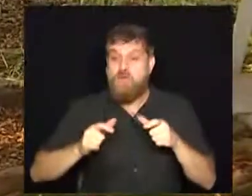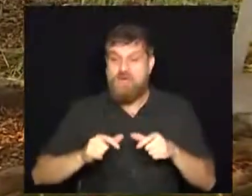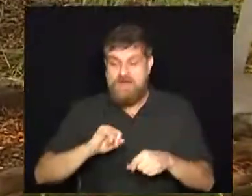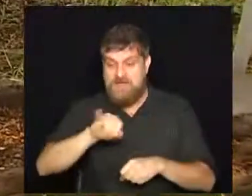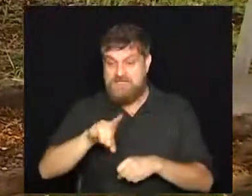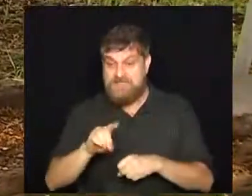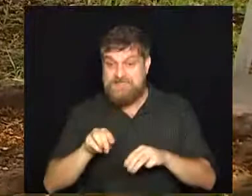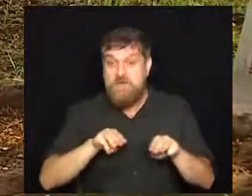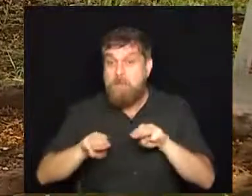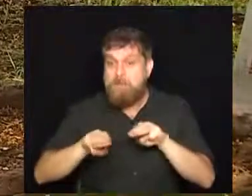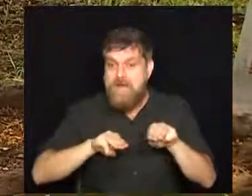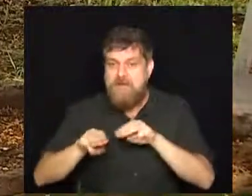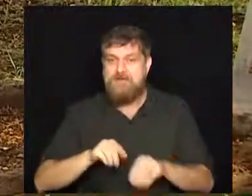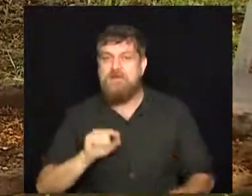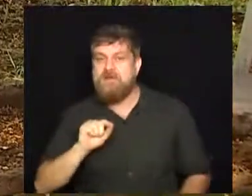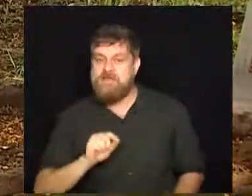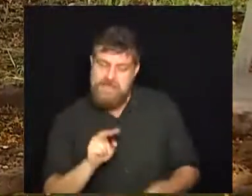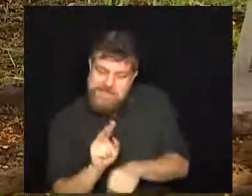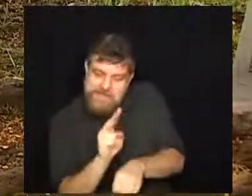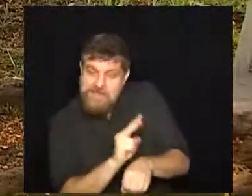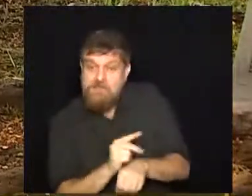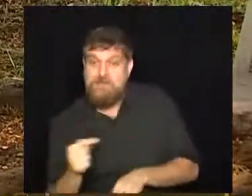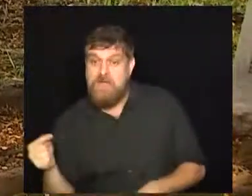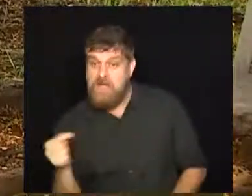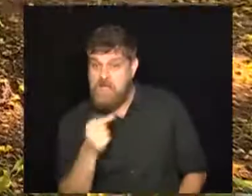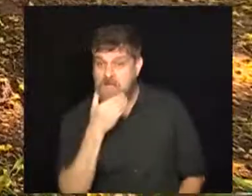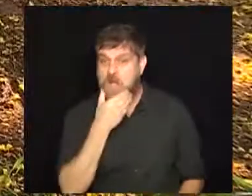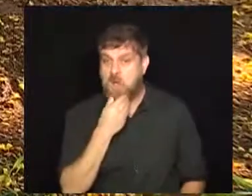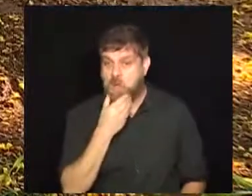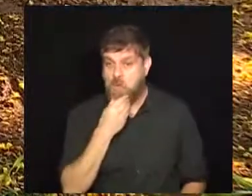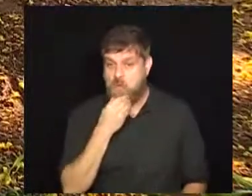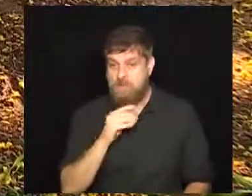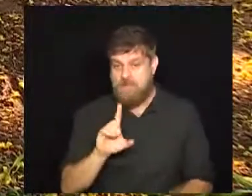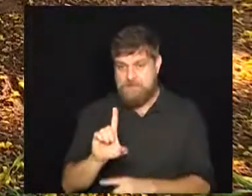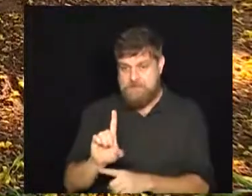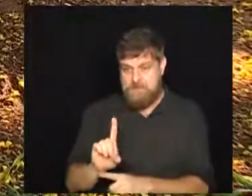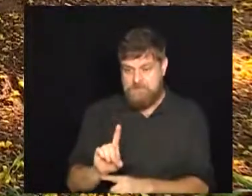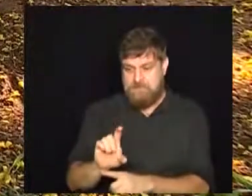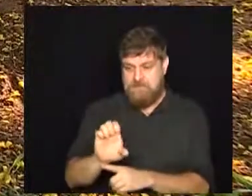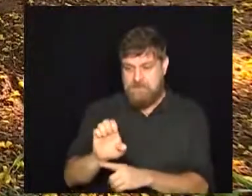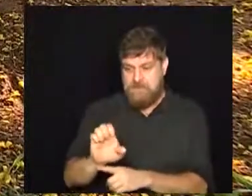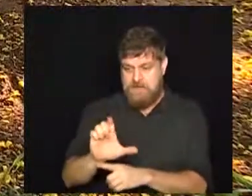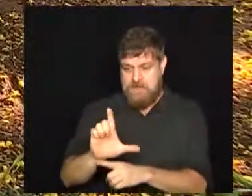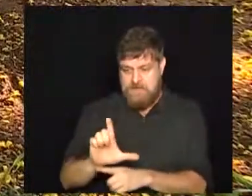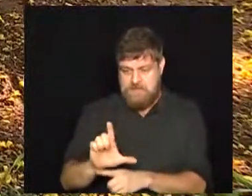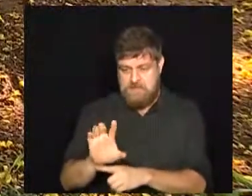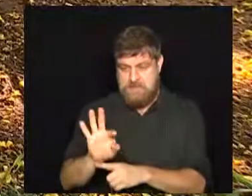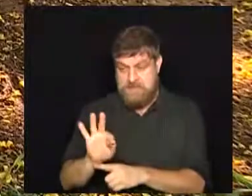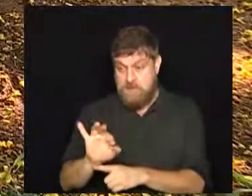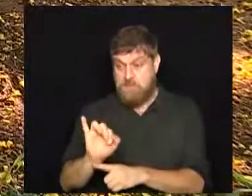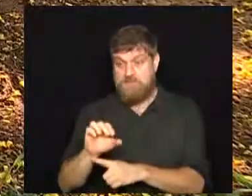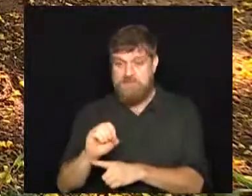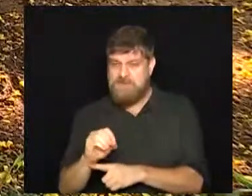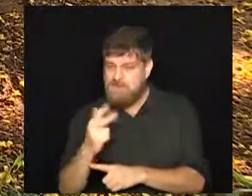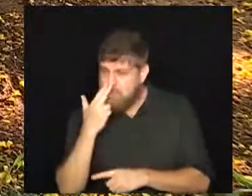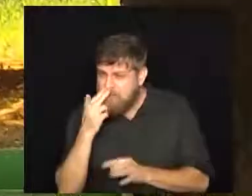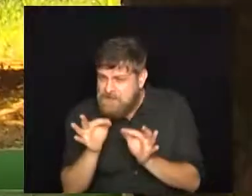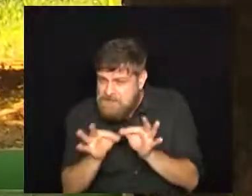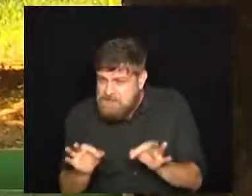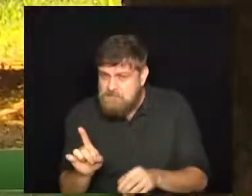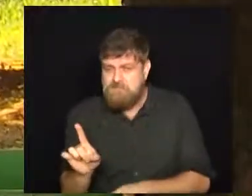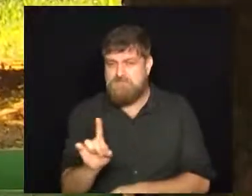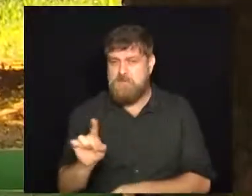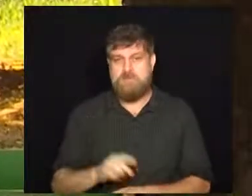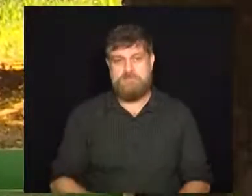Quem dá a beleza ao canteiro é seu Delfino. A tarefa parece simples, mas não é.